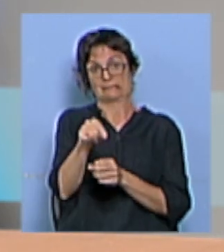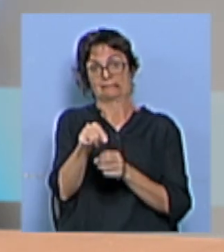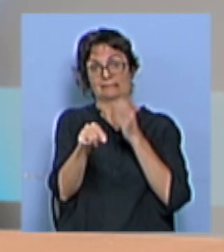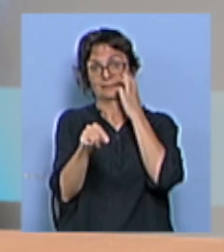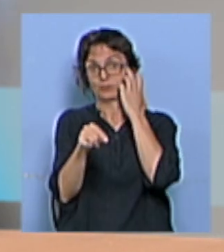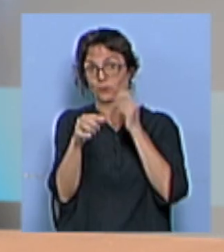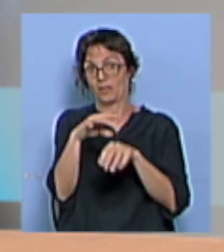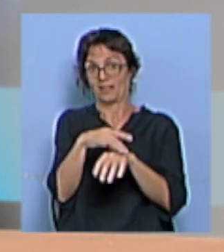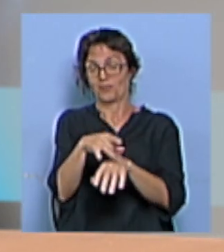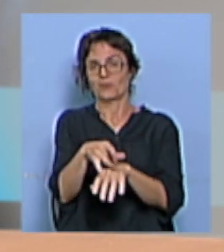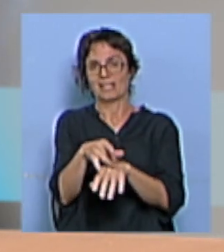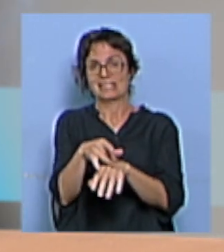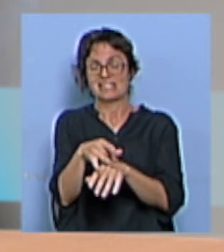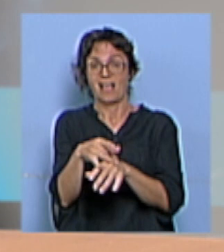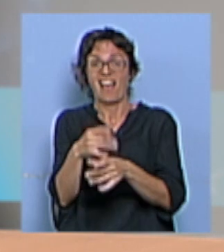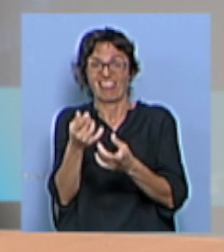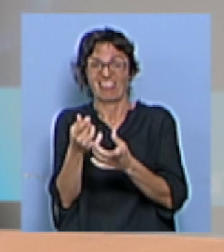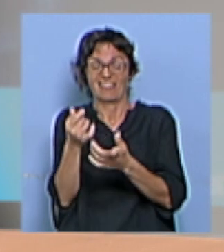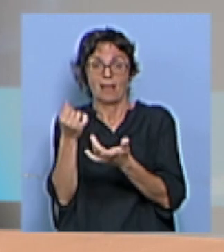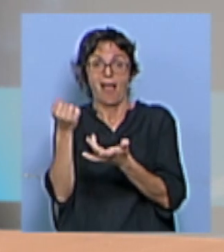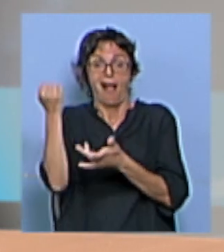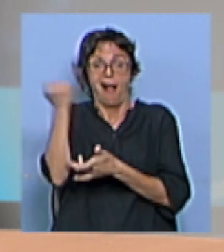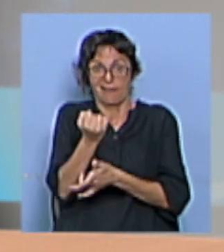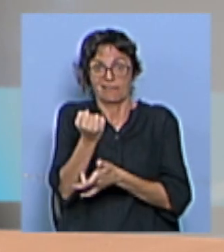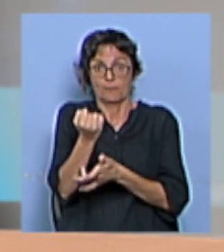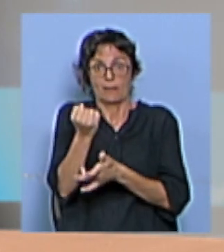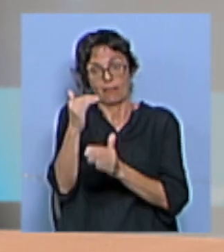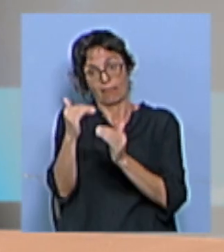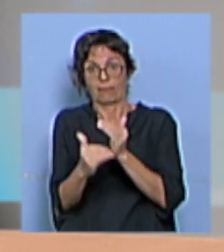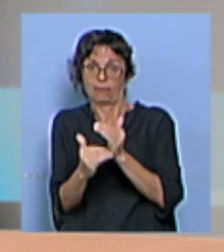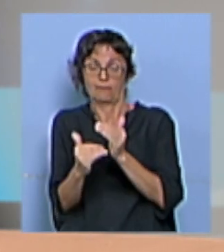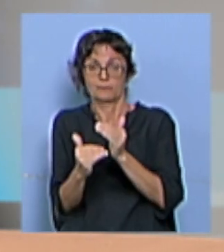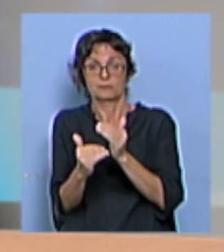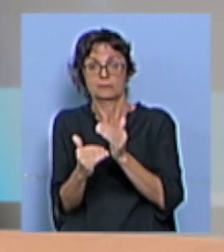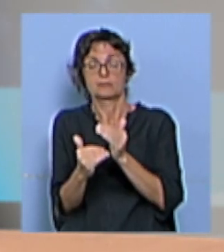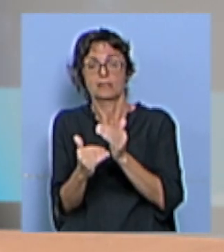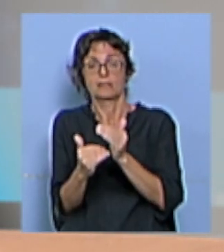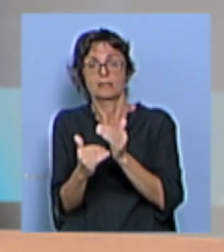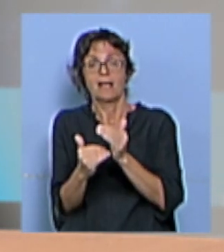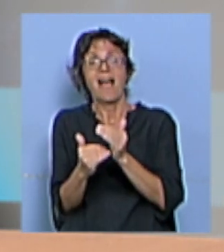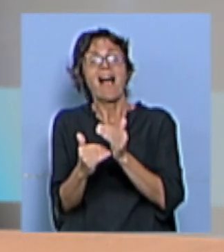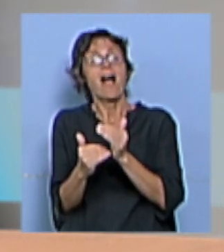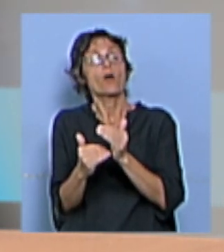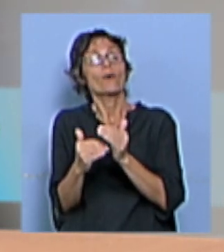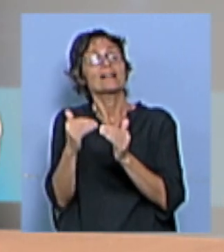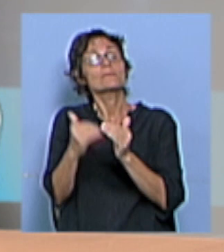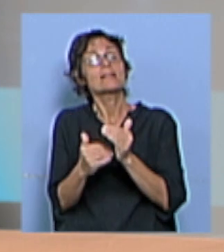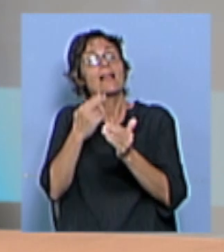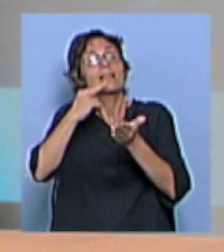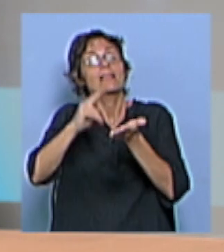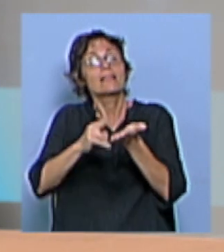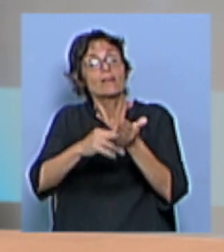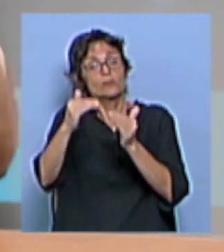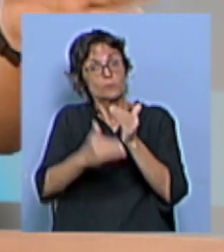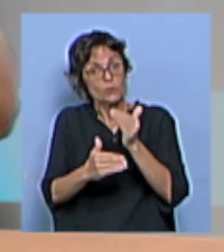ponto, diminuiu a criminalidade efetiva, não diminuiu a criminalidade intencional. Essa sempre